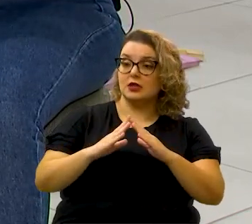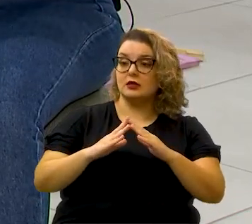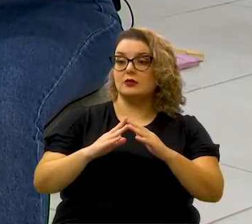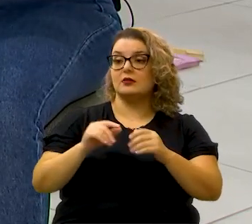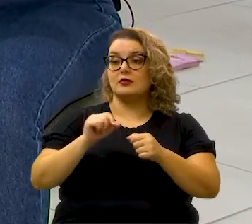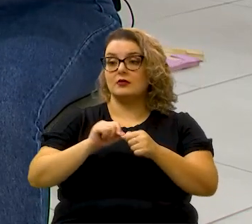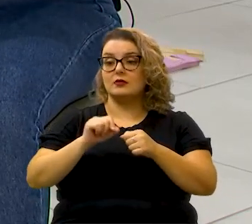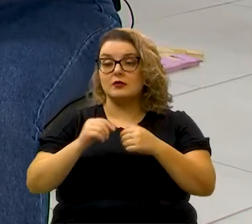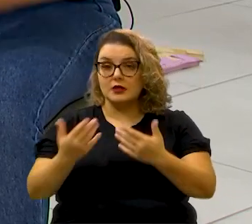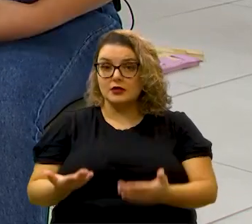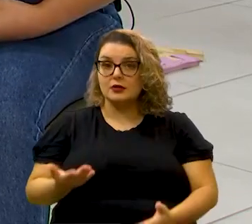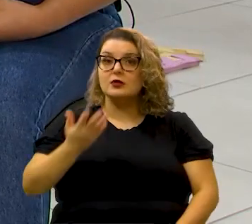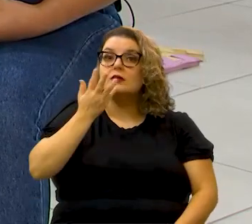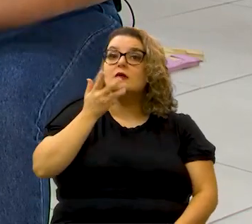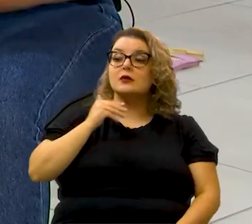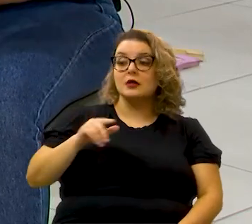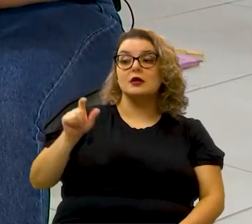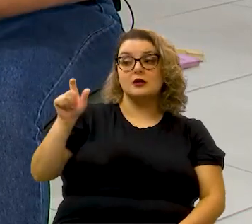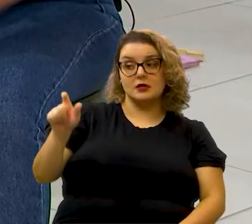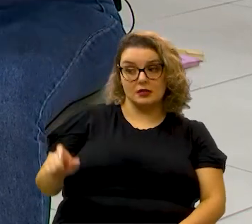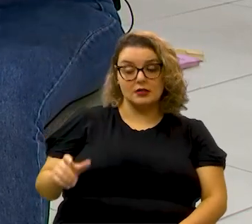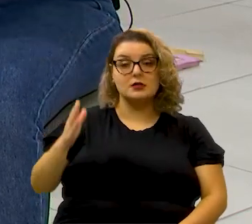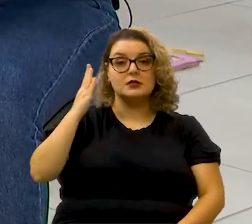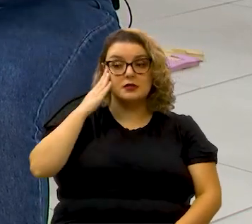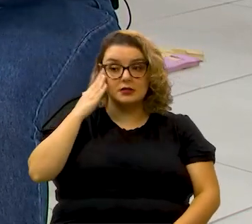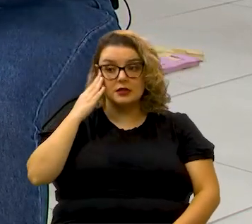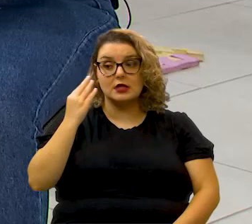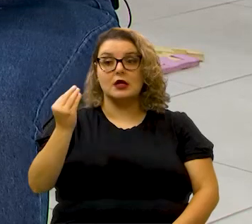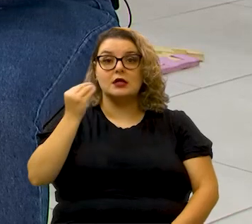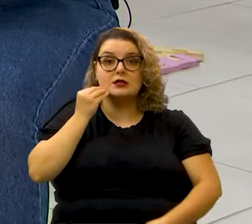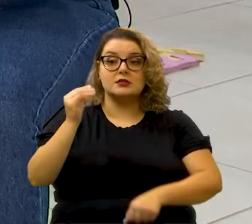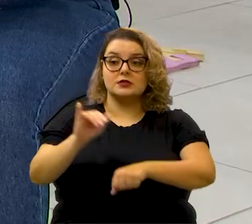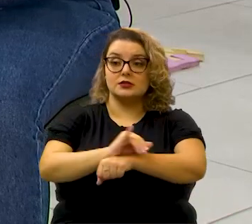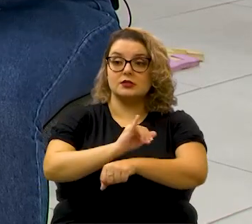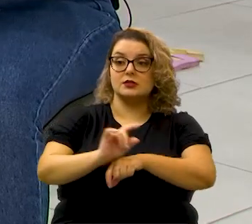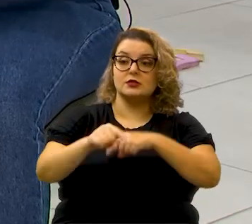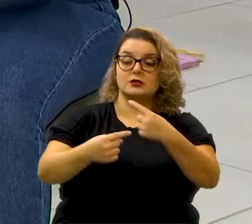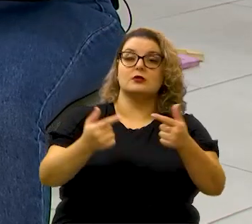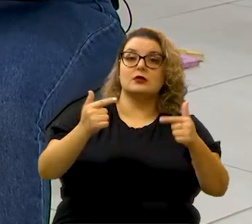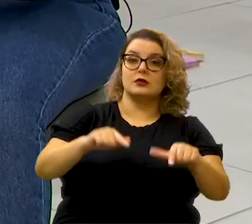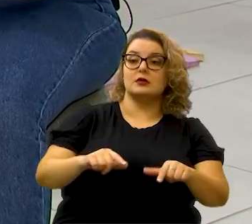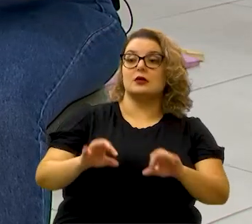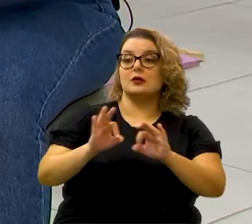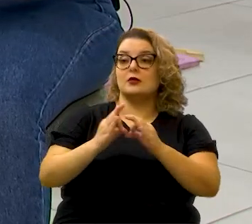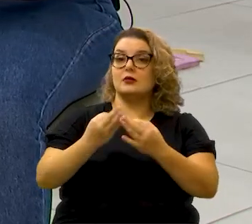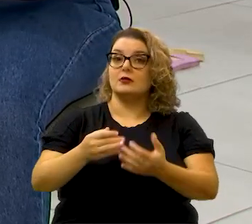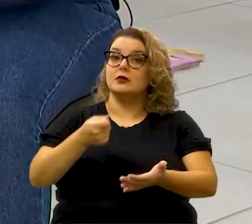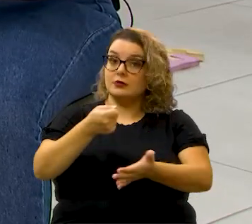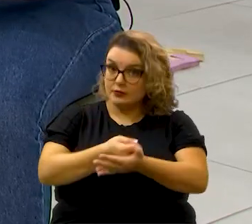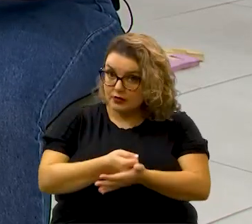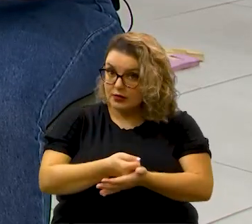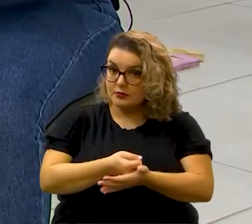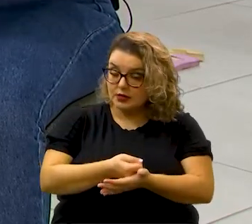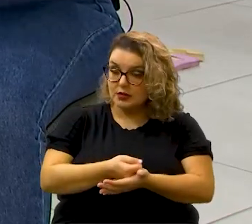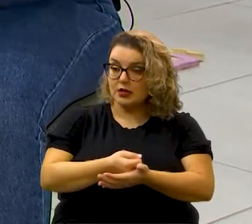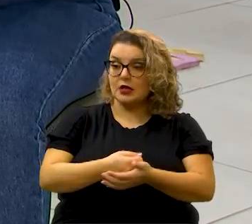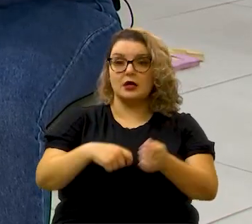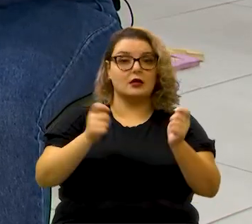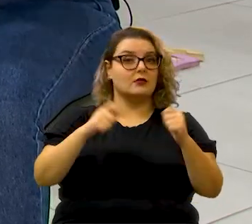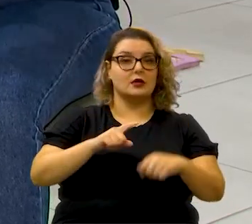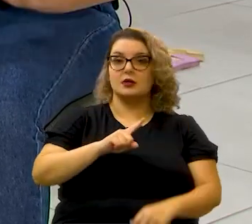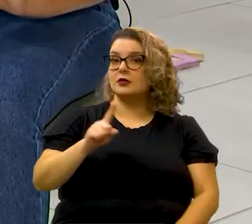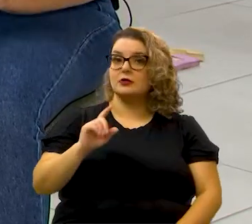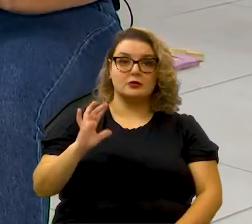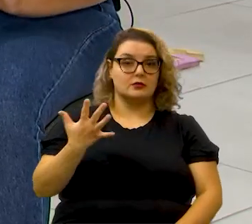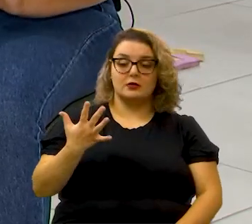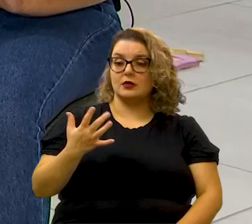casa, isso vai fazendo com que ela também entenda que ainda que ela tente essa estratégia em outro ambiente, se a família for ali pontual, firme, aquela